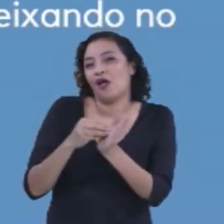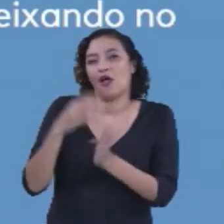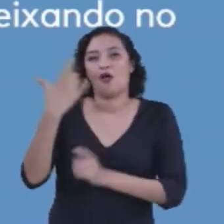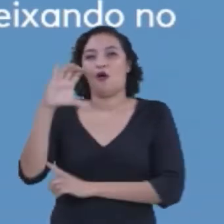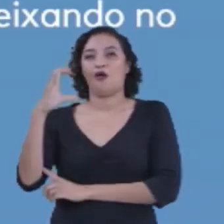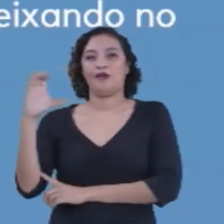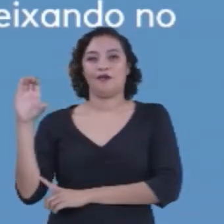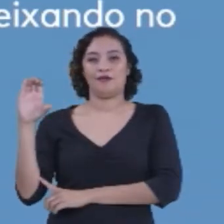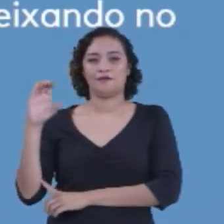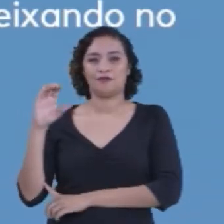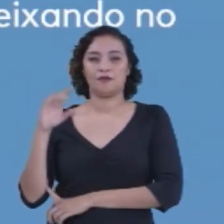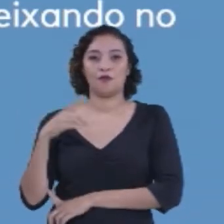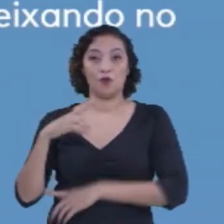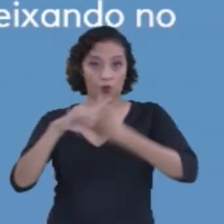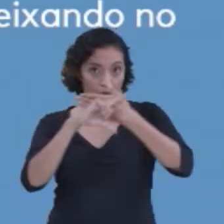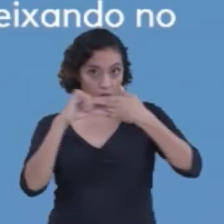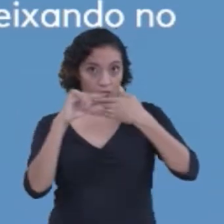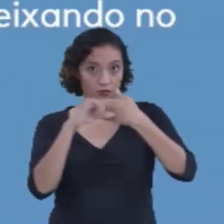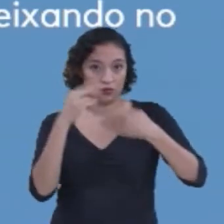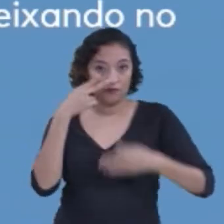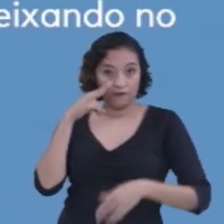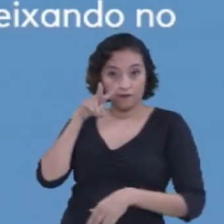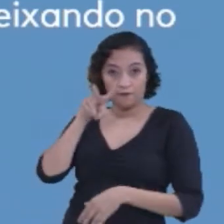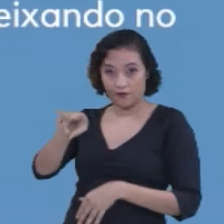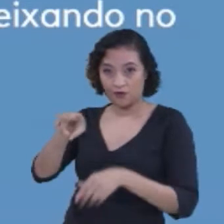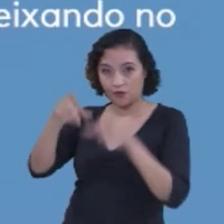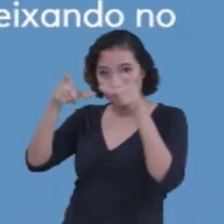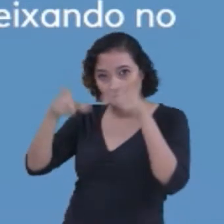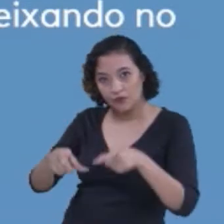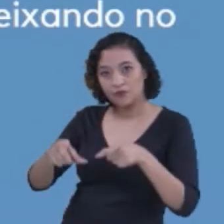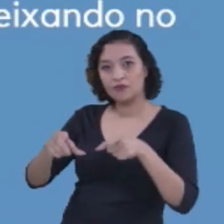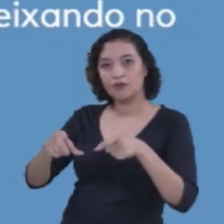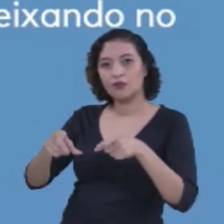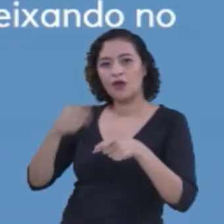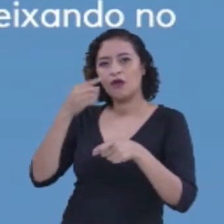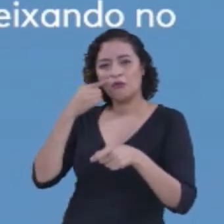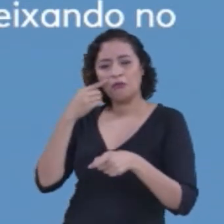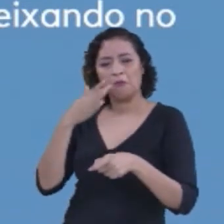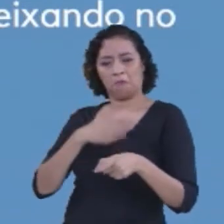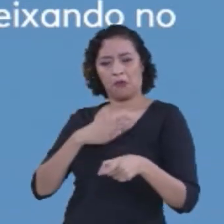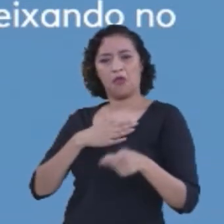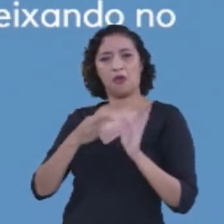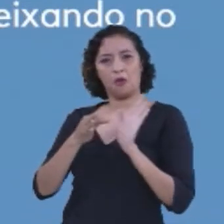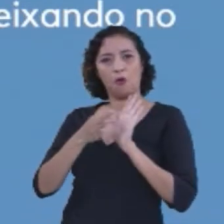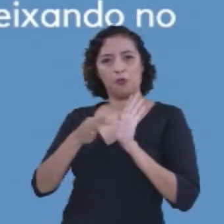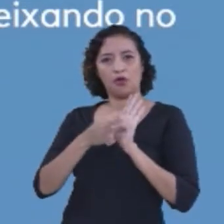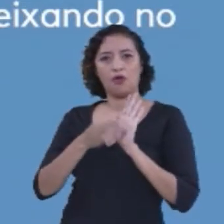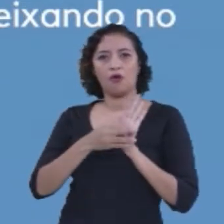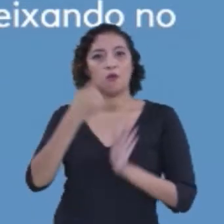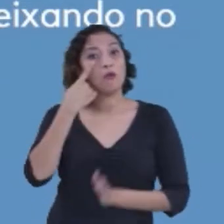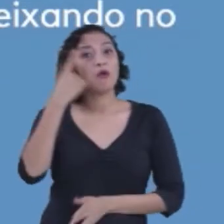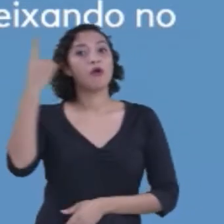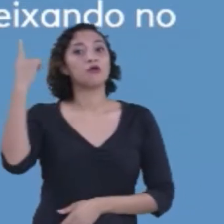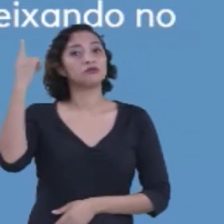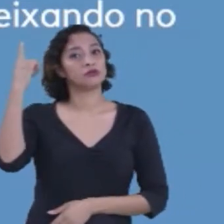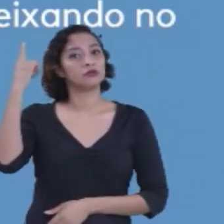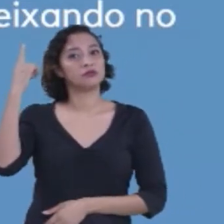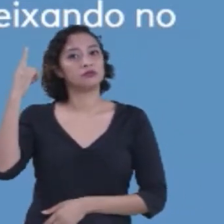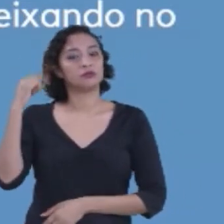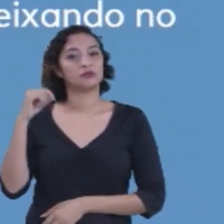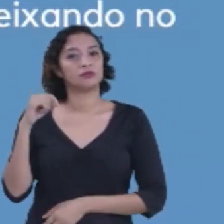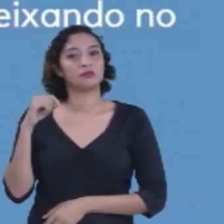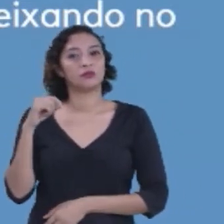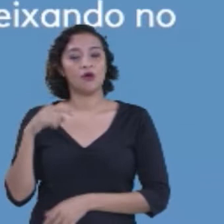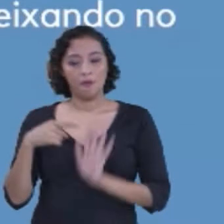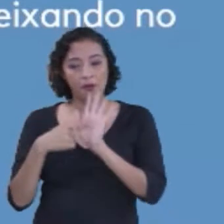esse ambiente que ele narrou e deu uma opinião. Está aqui a opinião dele, olha. Sinais de seca